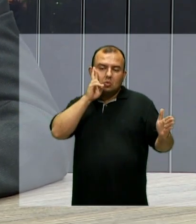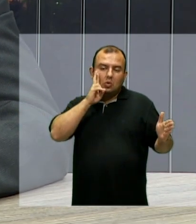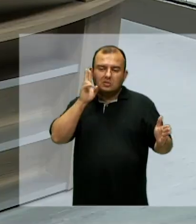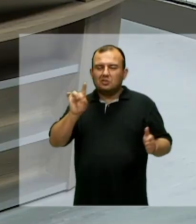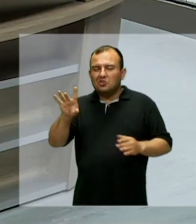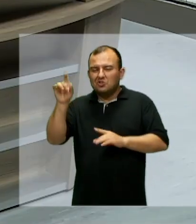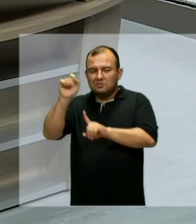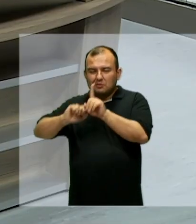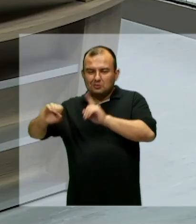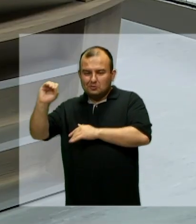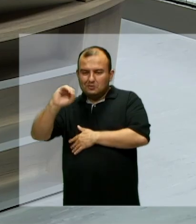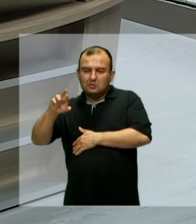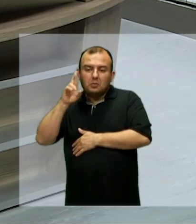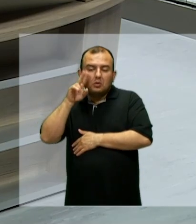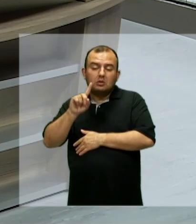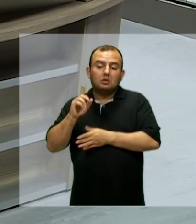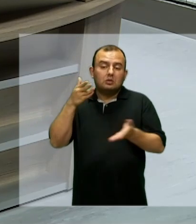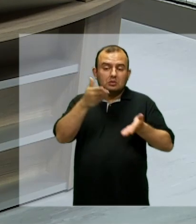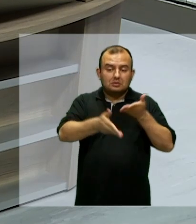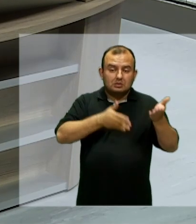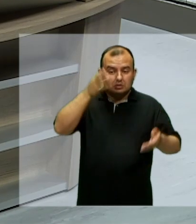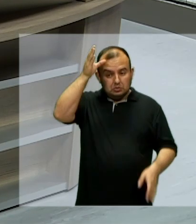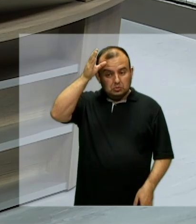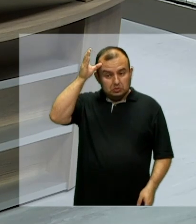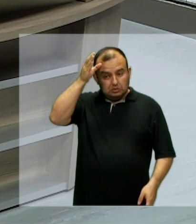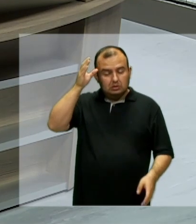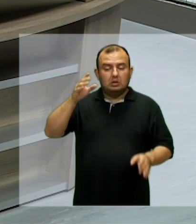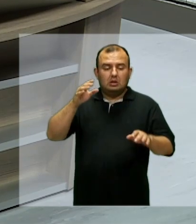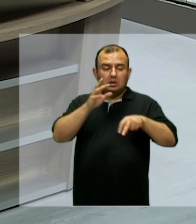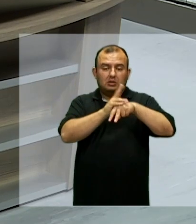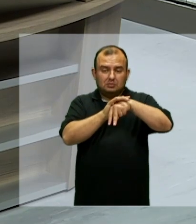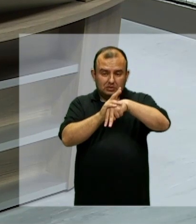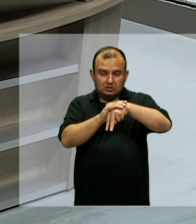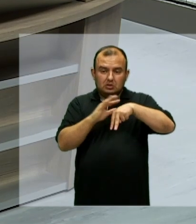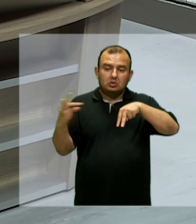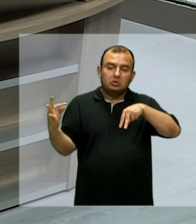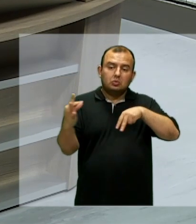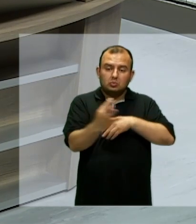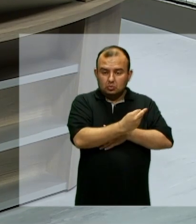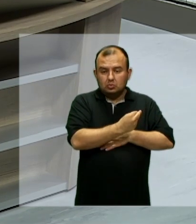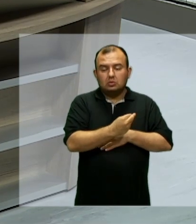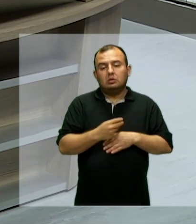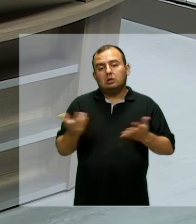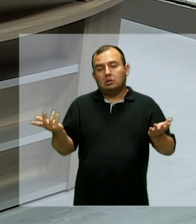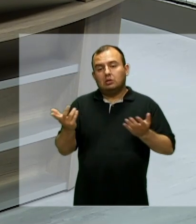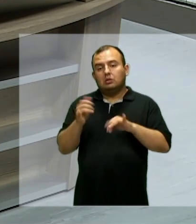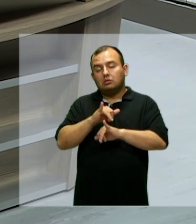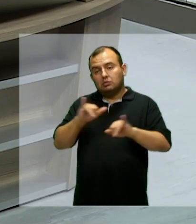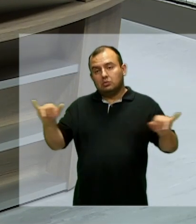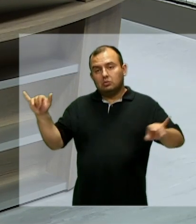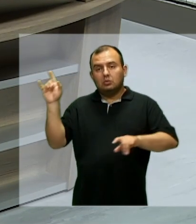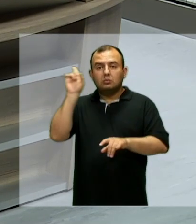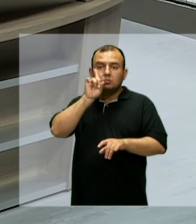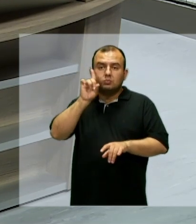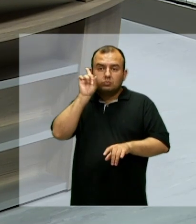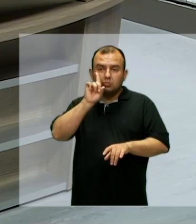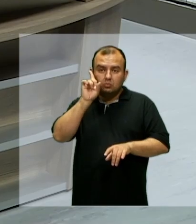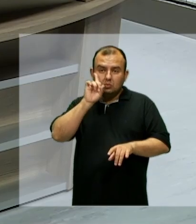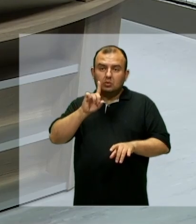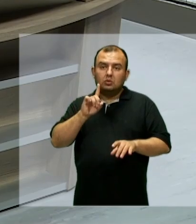tratar, conscientizar os pacientes de todas as formas. Mas foi uma moda que surgiu nos Estados Unidos, o Congresso